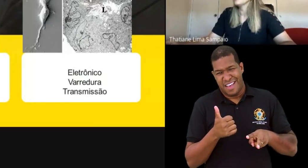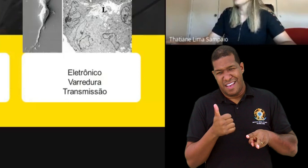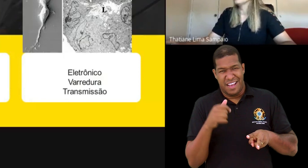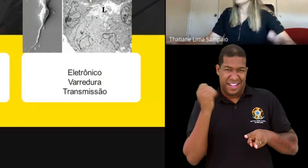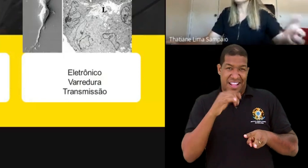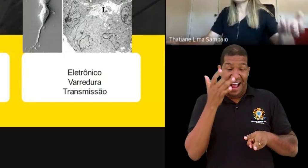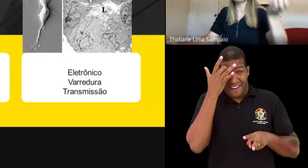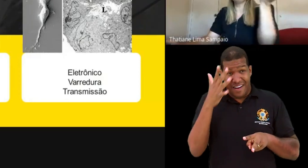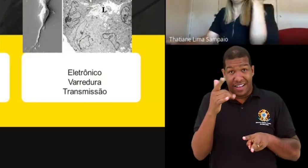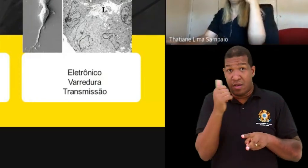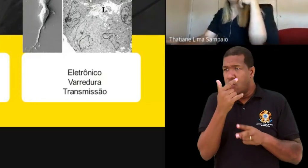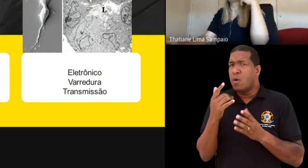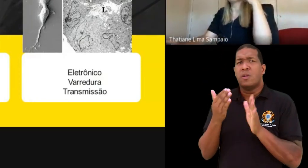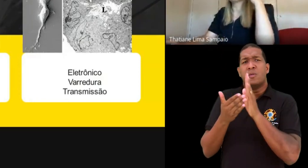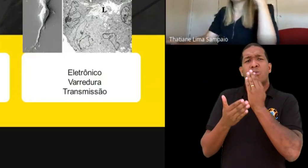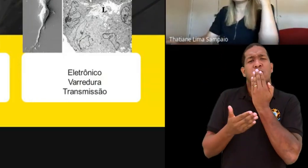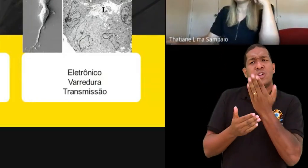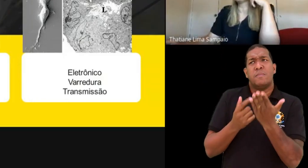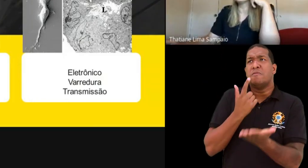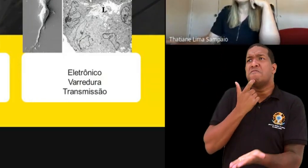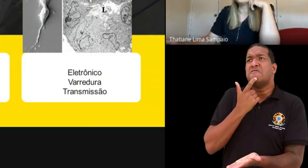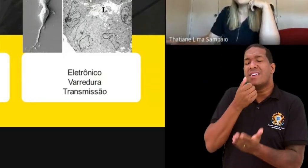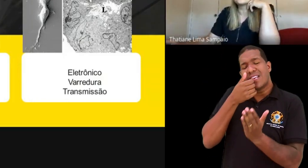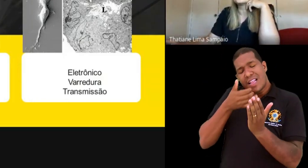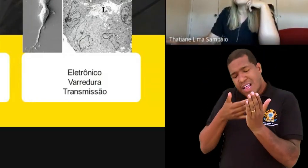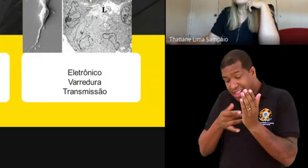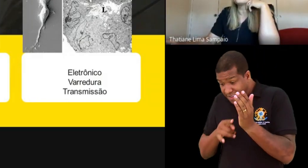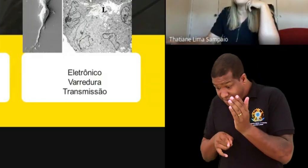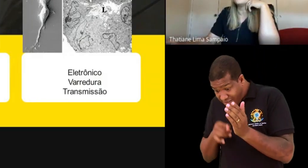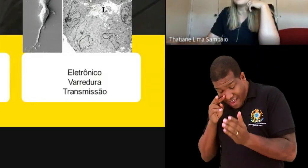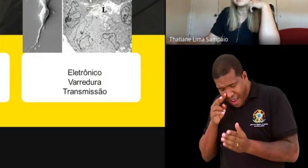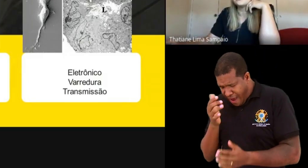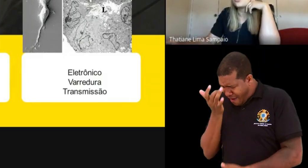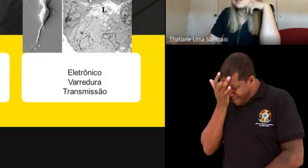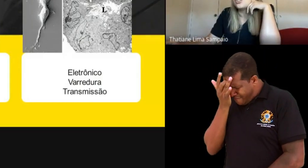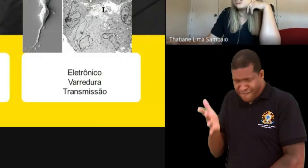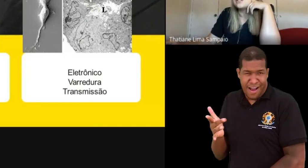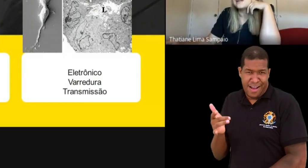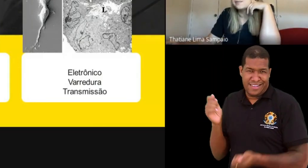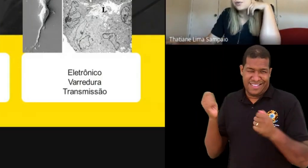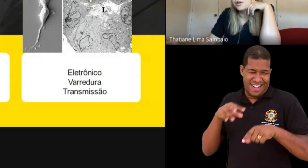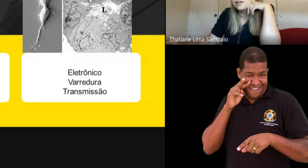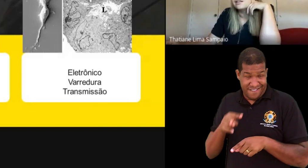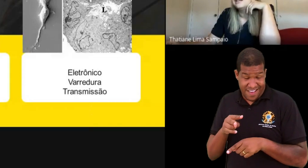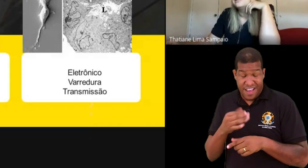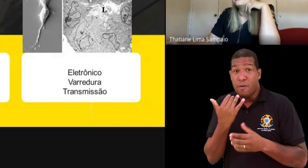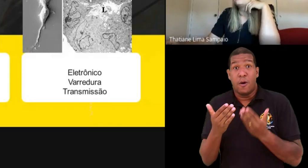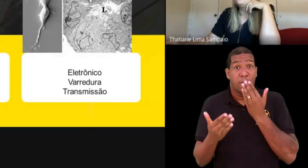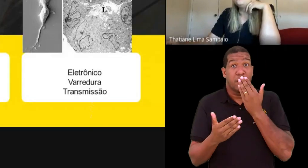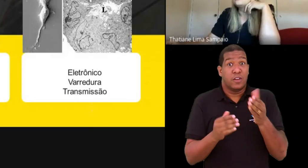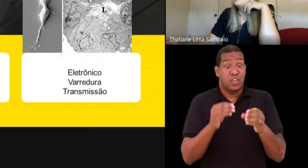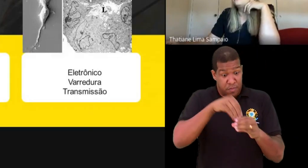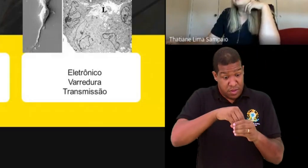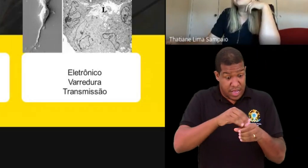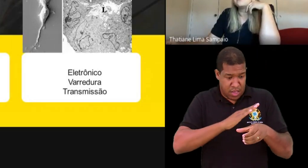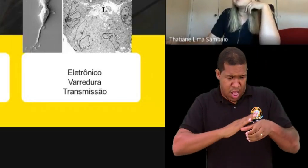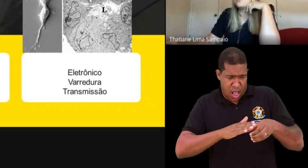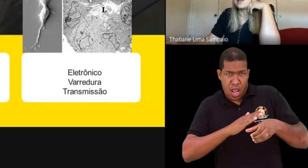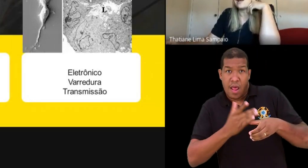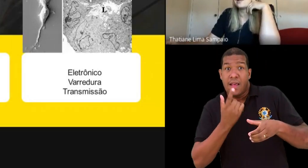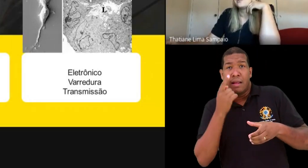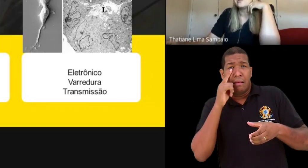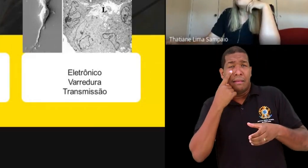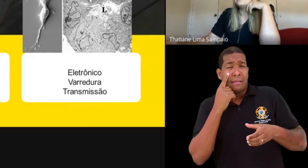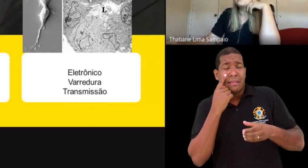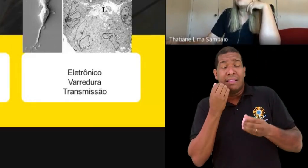luz. Células sanguíneas, células da boca, células vegetais como a de cebola. Tudo isso aqui vocês vão